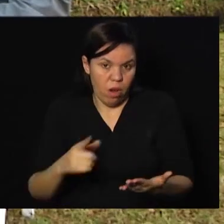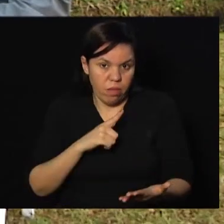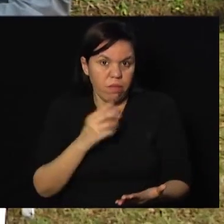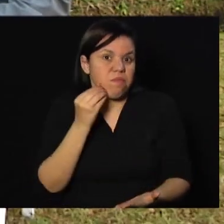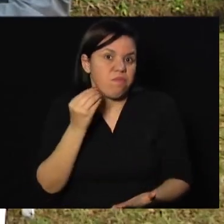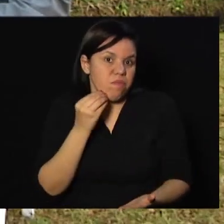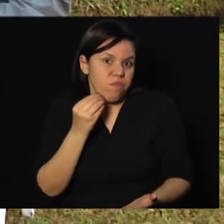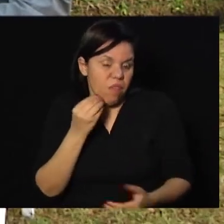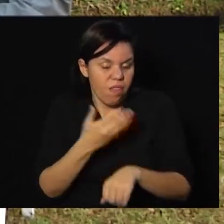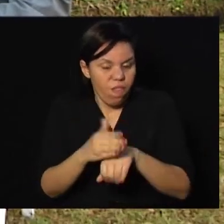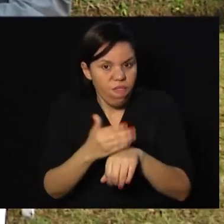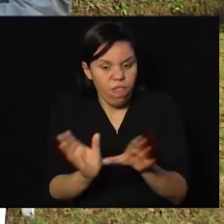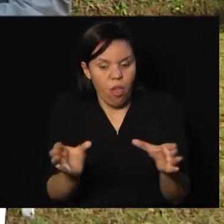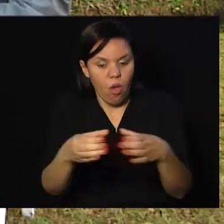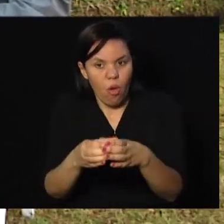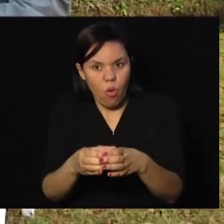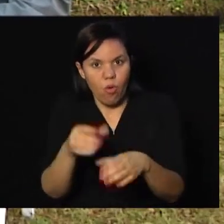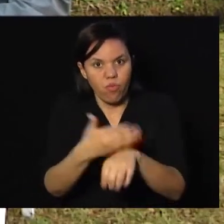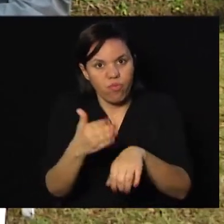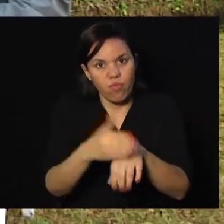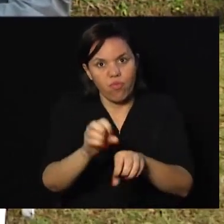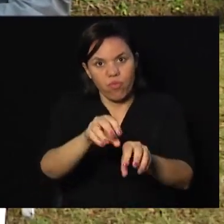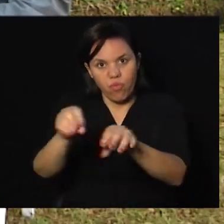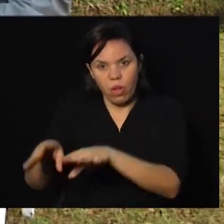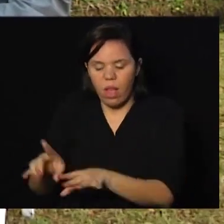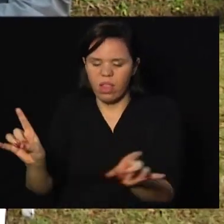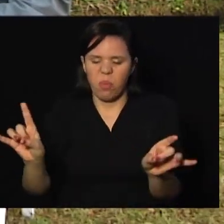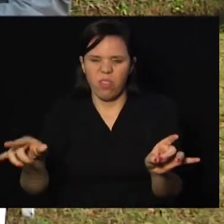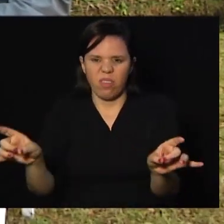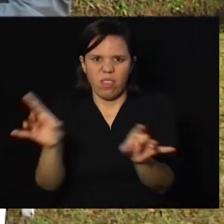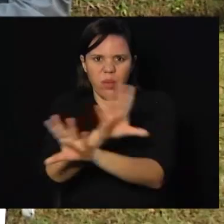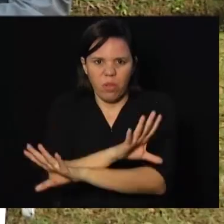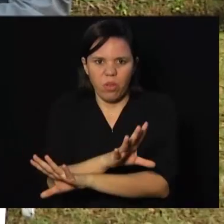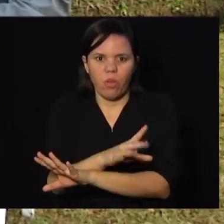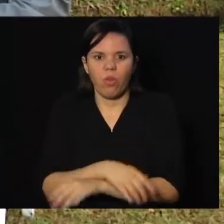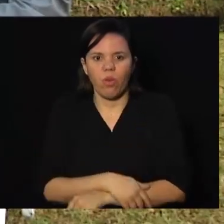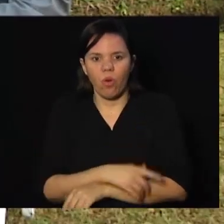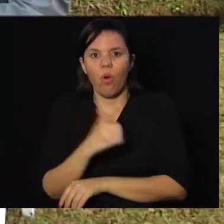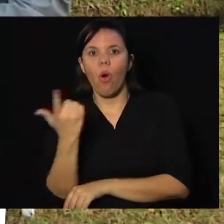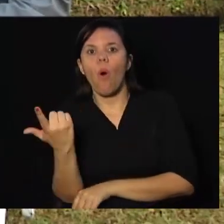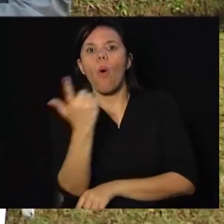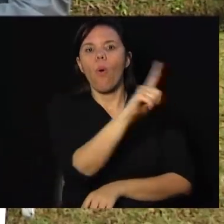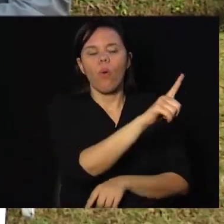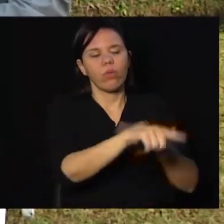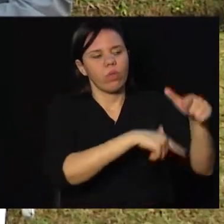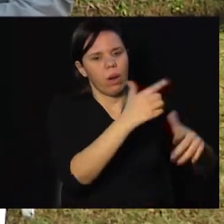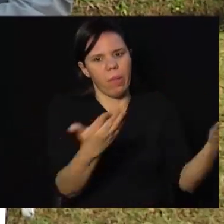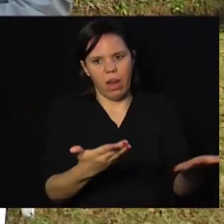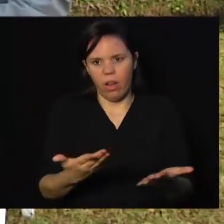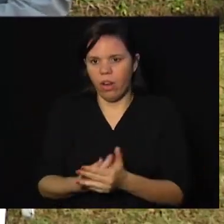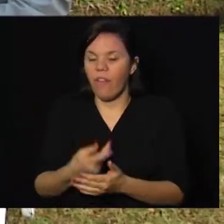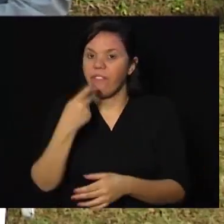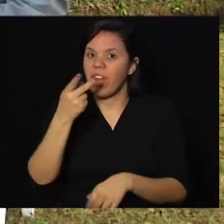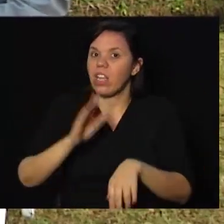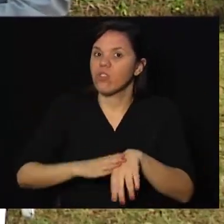que eu jogava, aí foi que eu acabei que encerrei a carreira para seguir outra atividade. E a gente vai falar